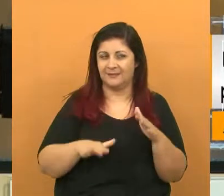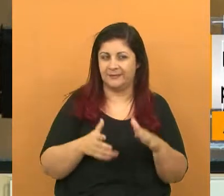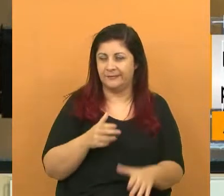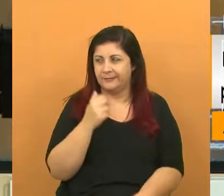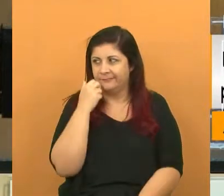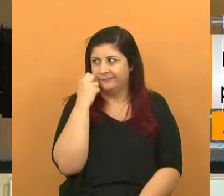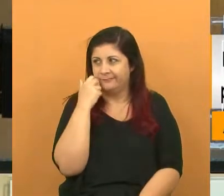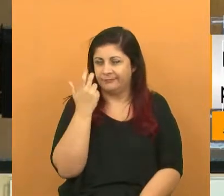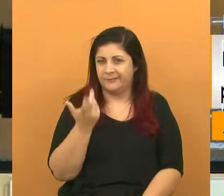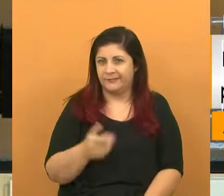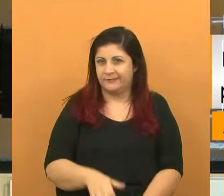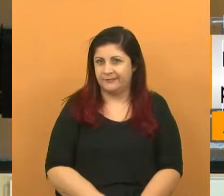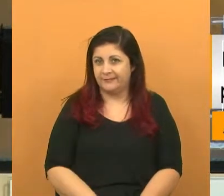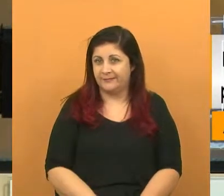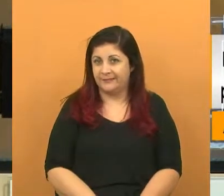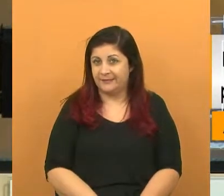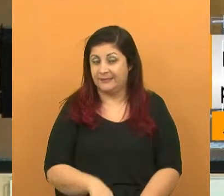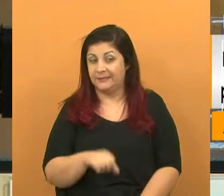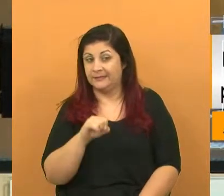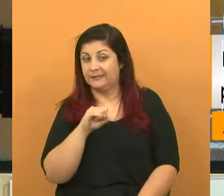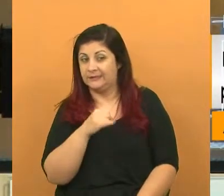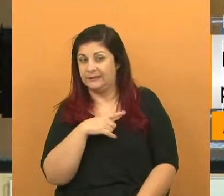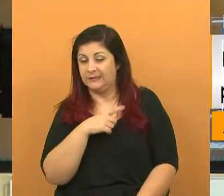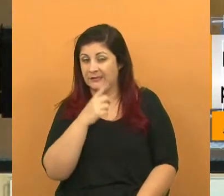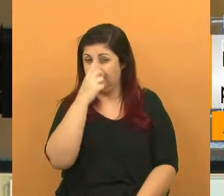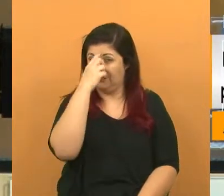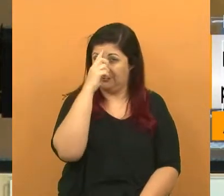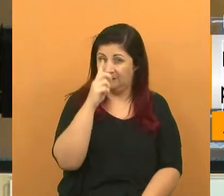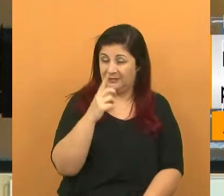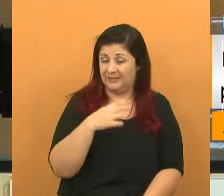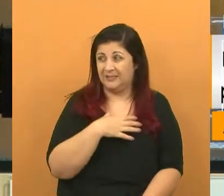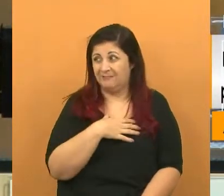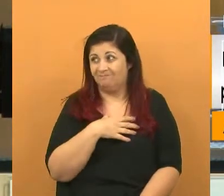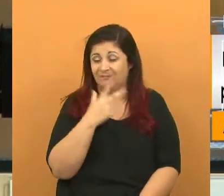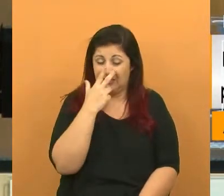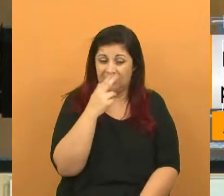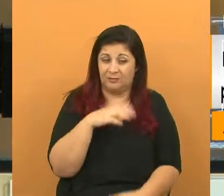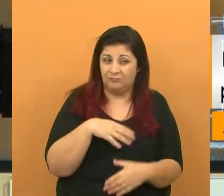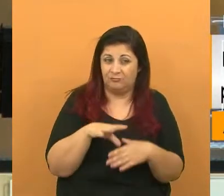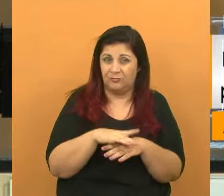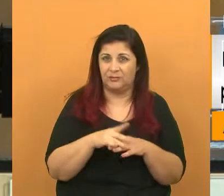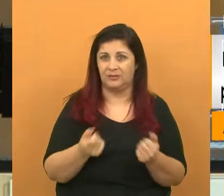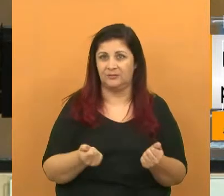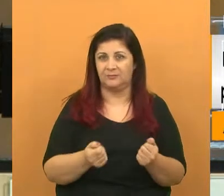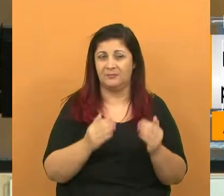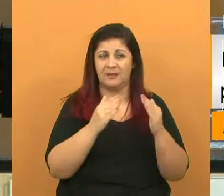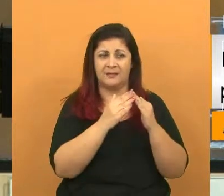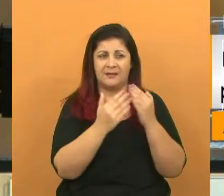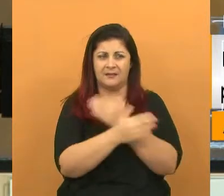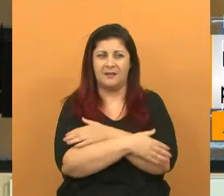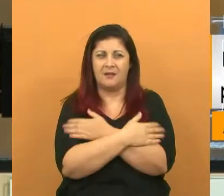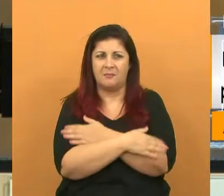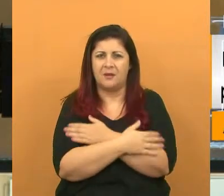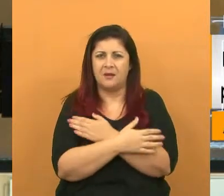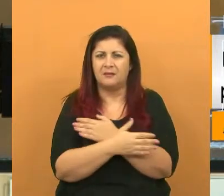sinta à vontade. Ainda mais se ele tiver em dúvida que ele está com alguma doença. Então, a Casa do Abraço é um lugar